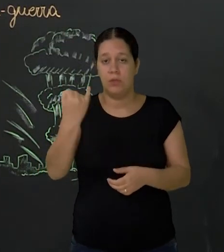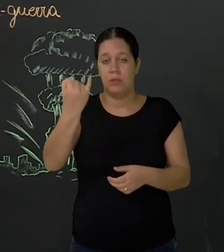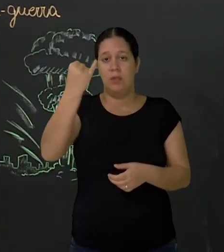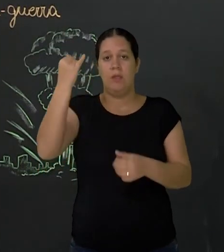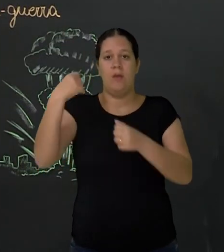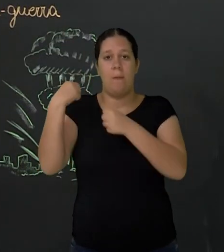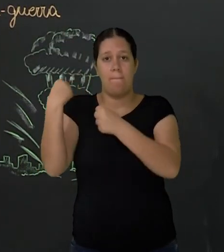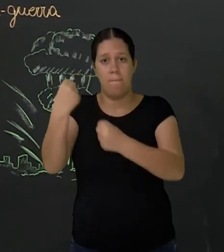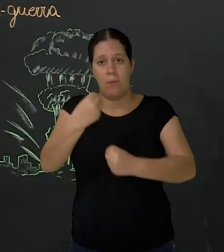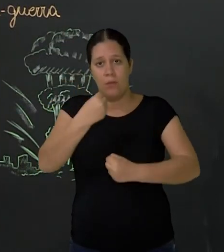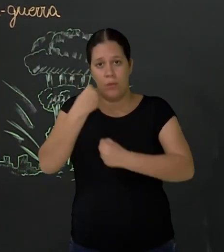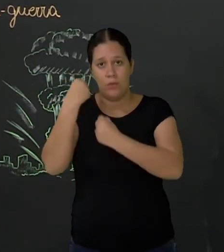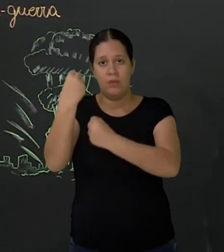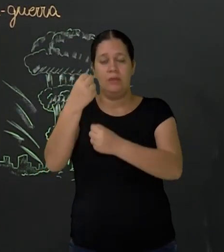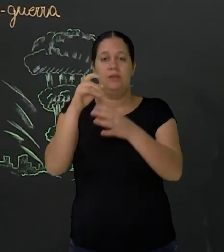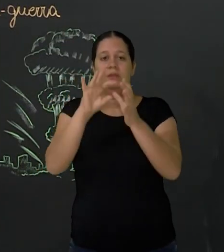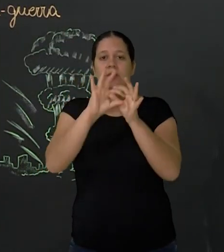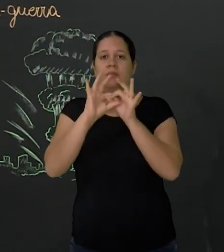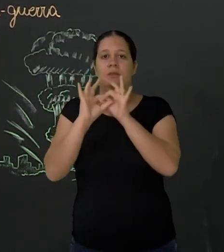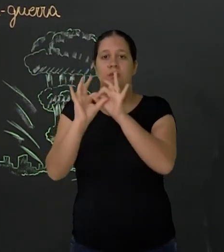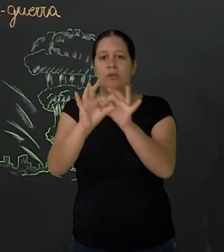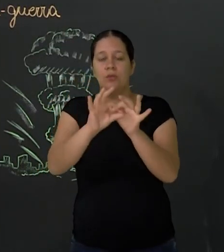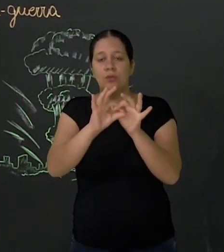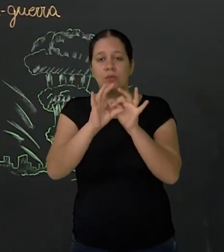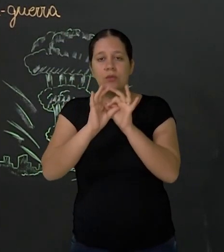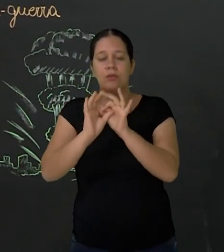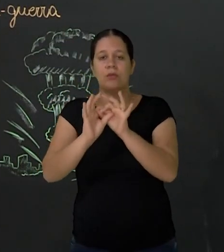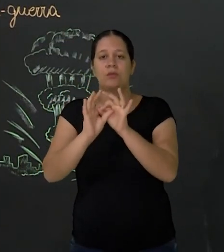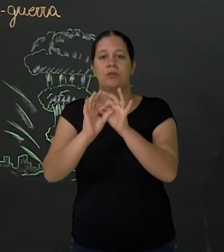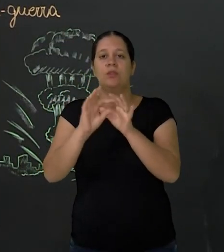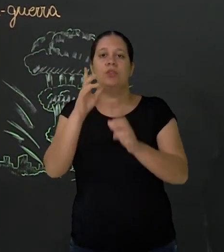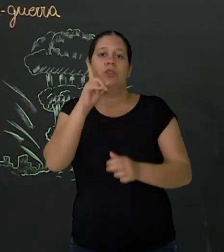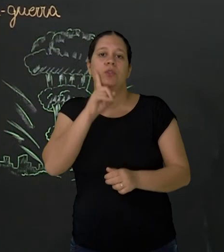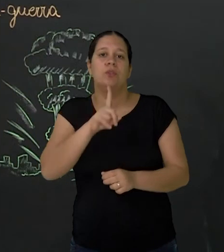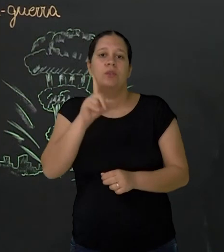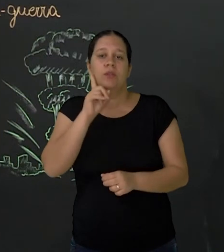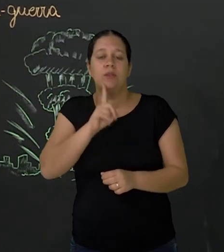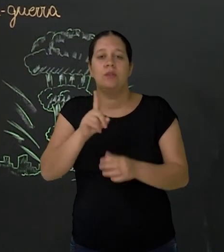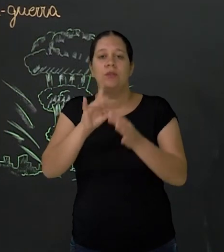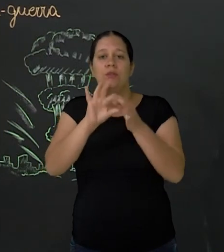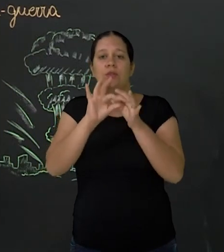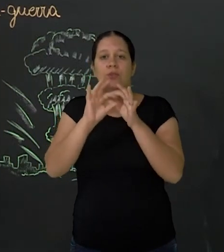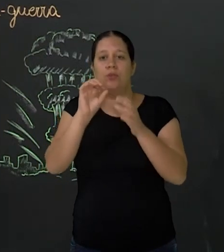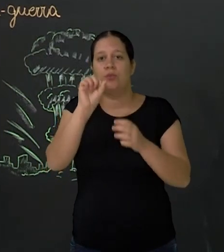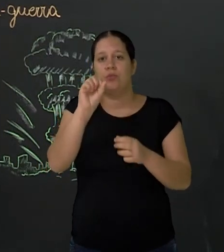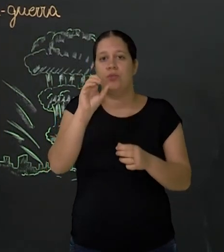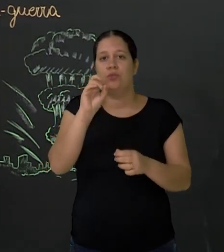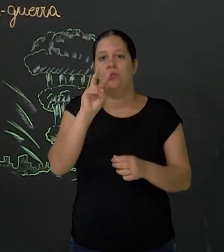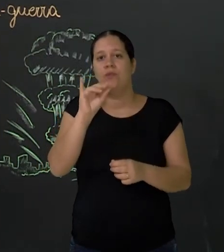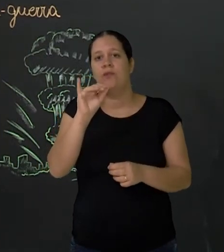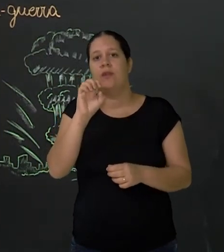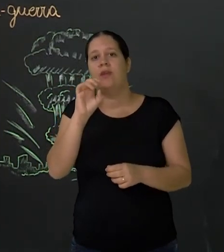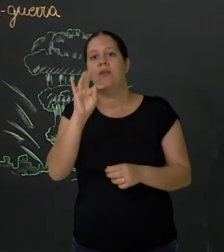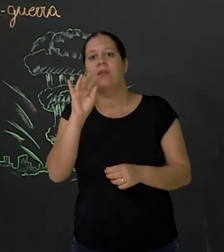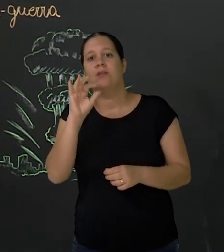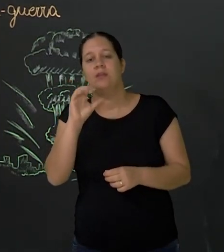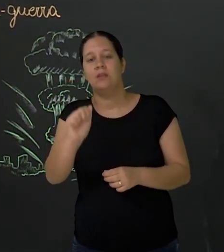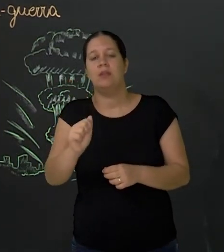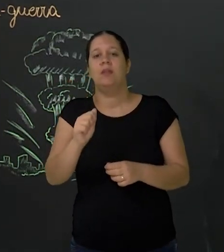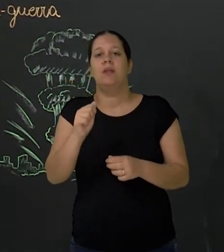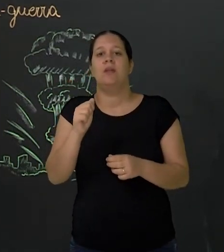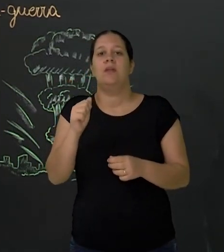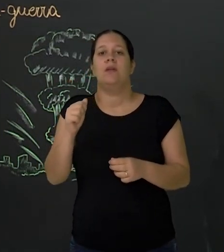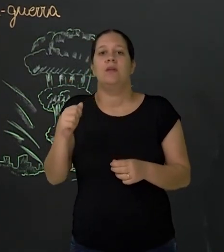importante é que as potências aliadas que saíram fortalecidas do conflito, os Estados Unidos e a União Soviética, são quem, na